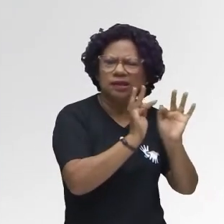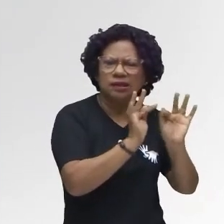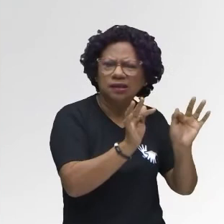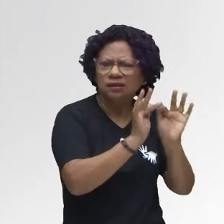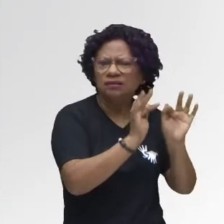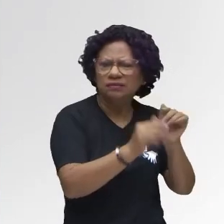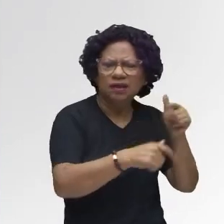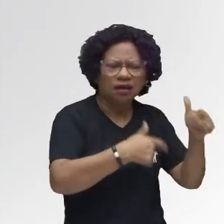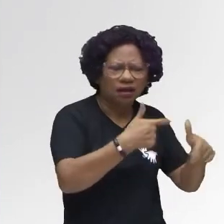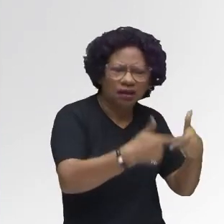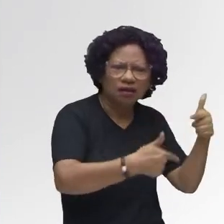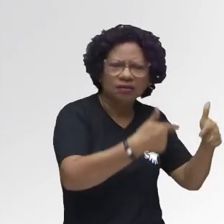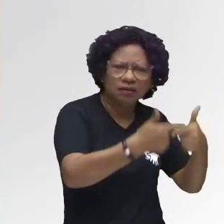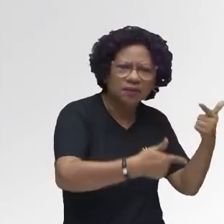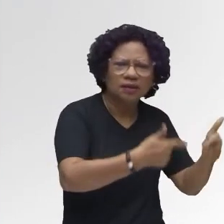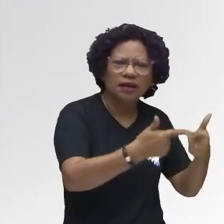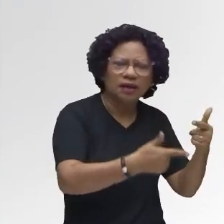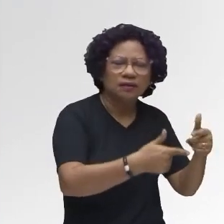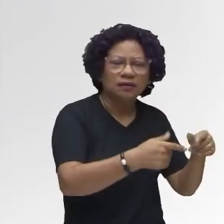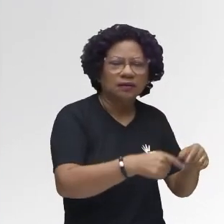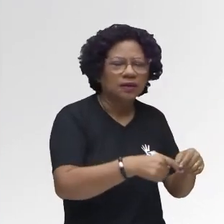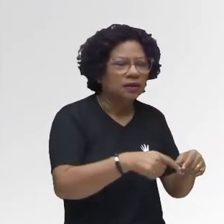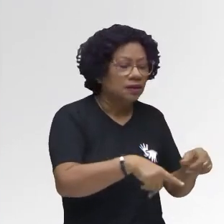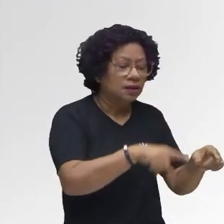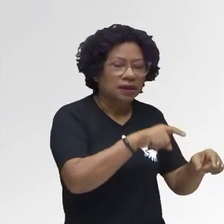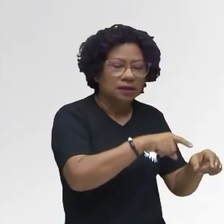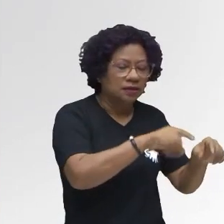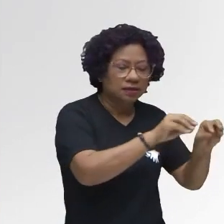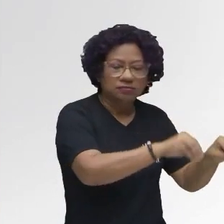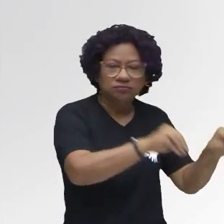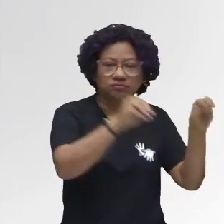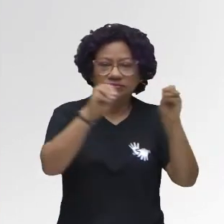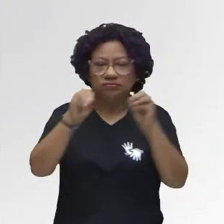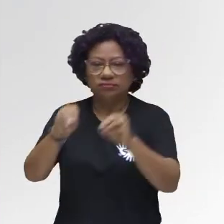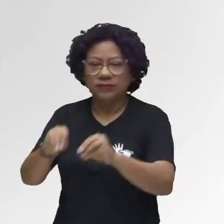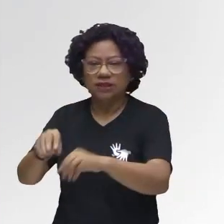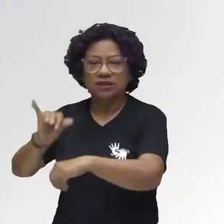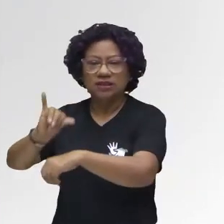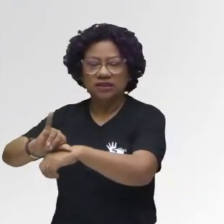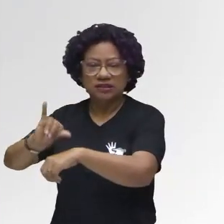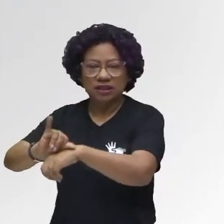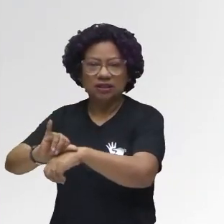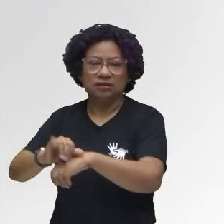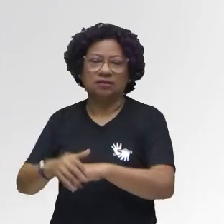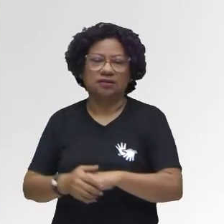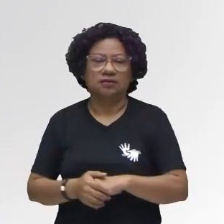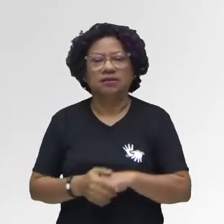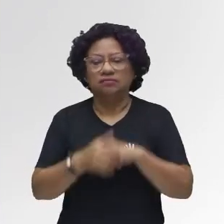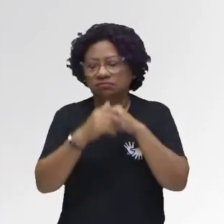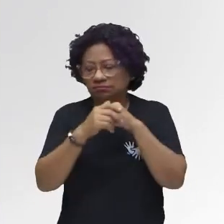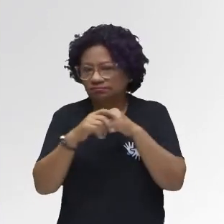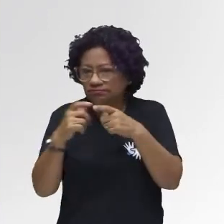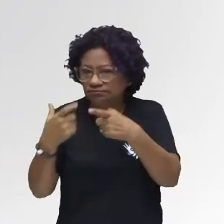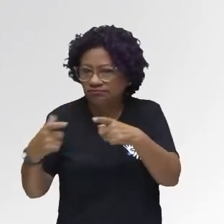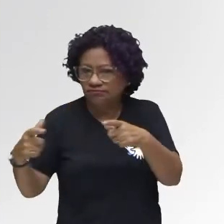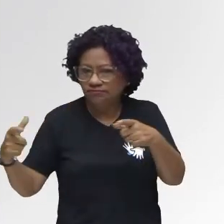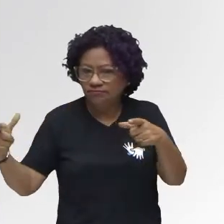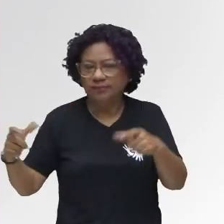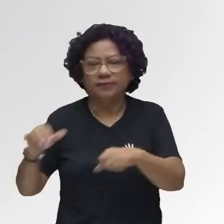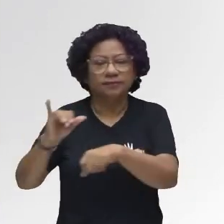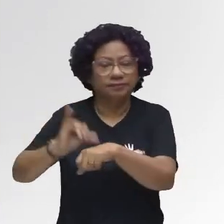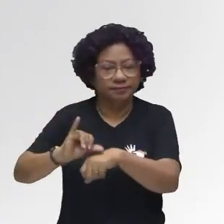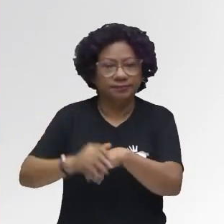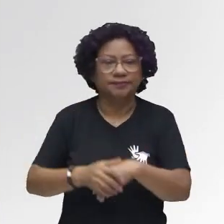intensificação do seu processo. Tá? Então, vamos lá rever como foi que o Brasil, então, se iniciou. Lá